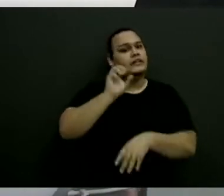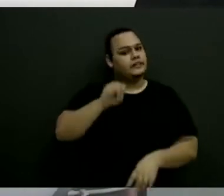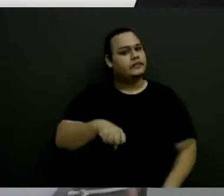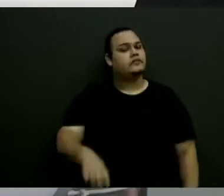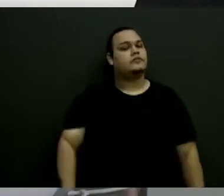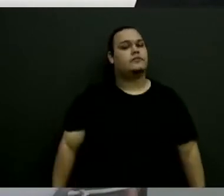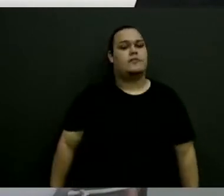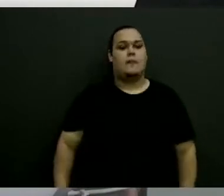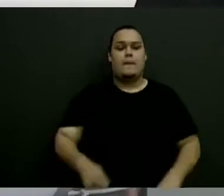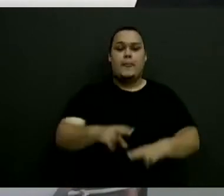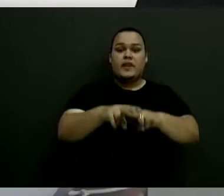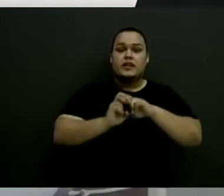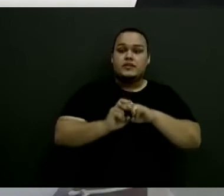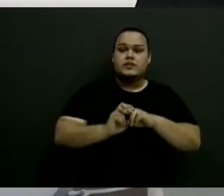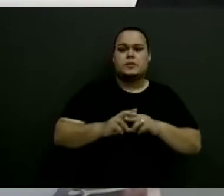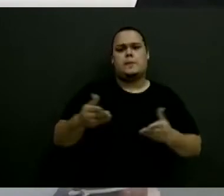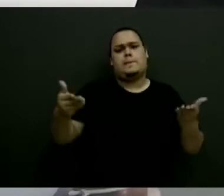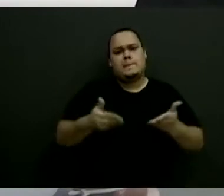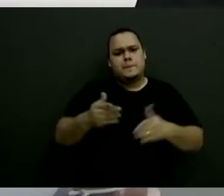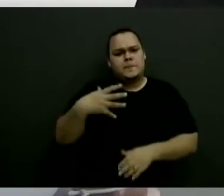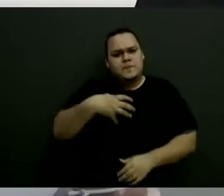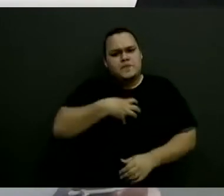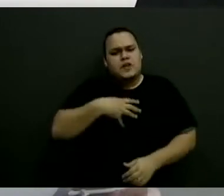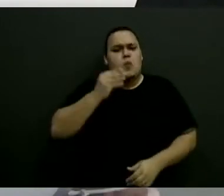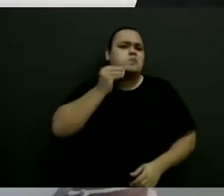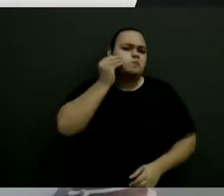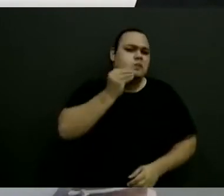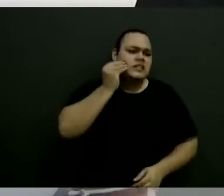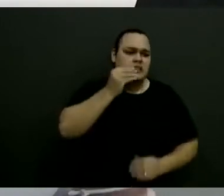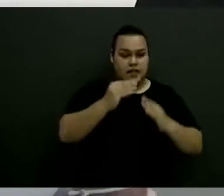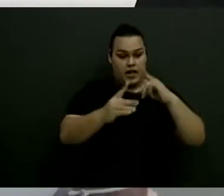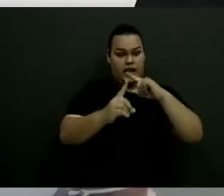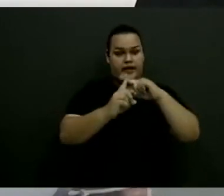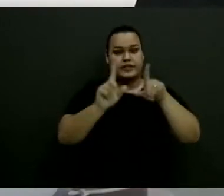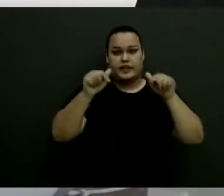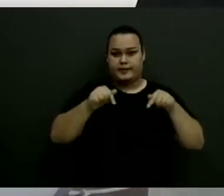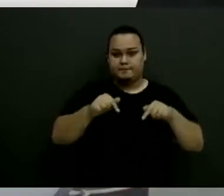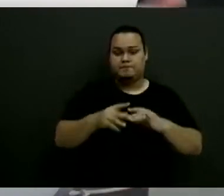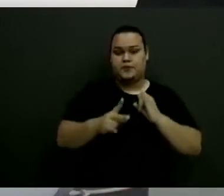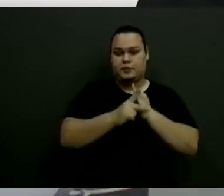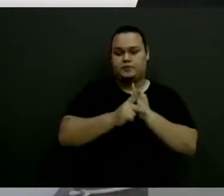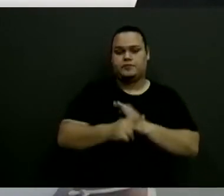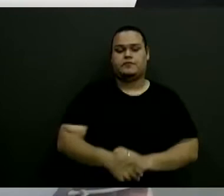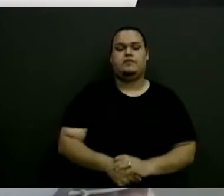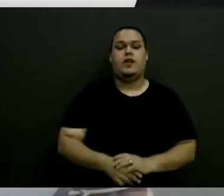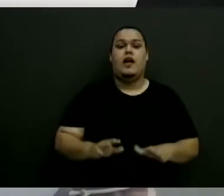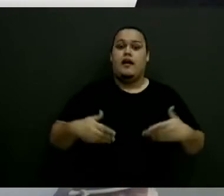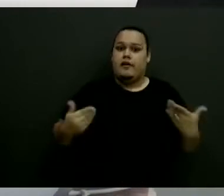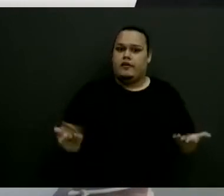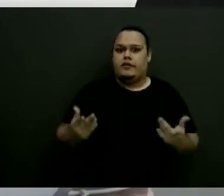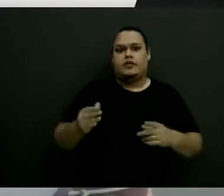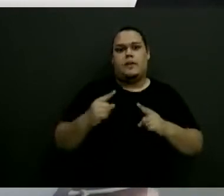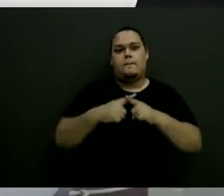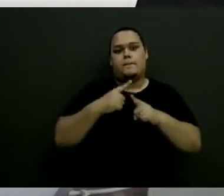Nós temos sentido uma grande experiência aqui em nossa igreja. É lógico que, por causa da pandemia,